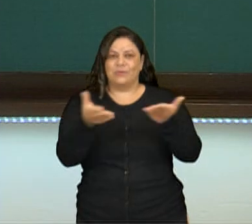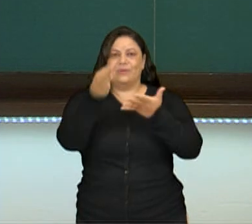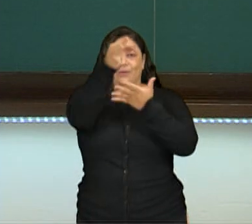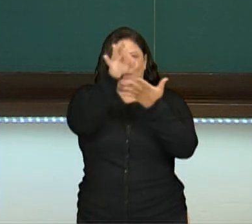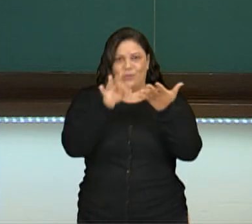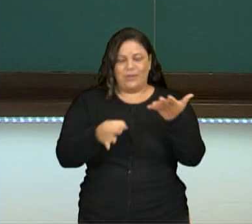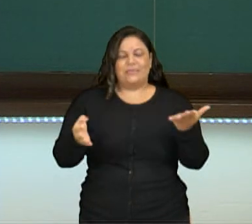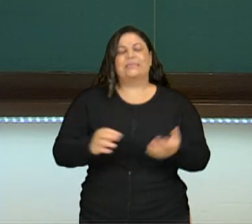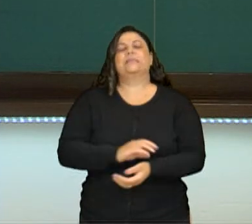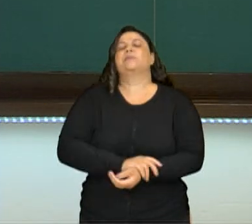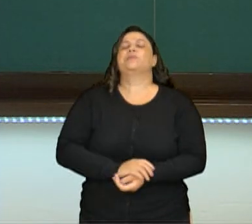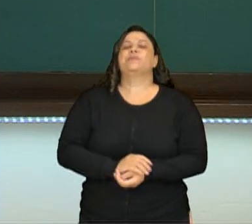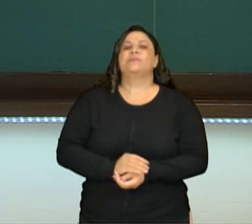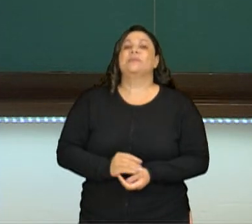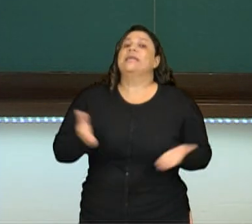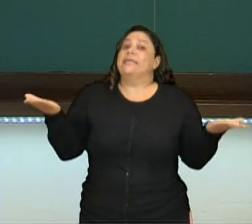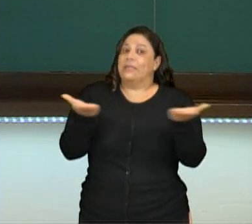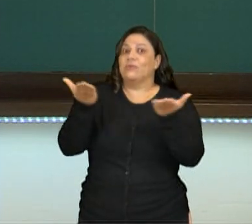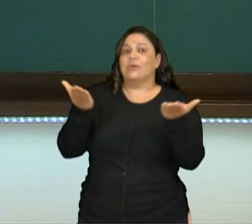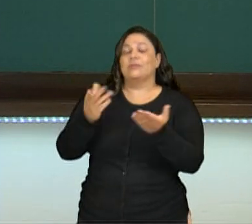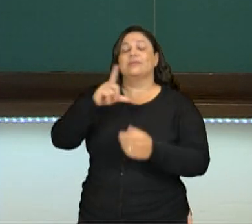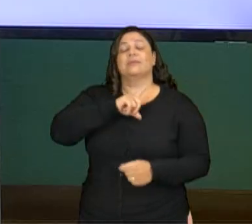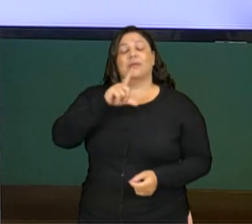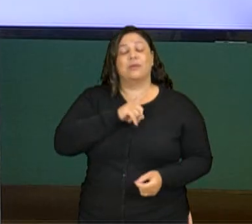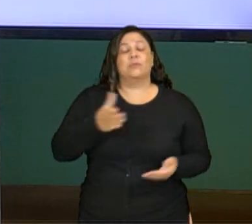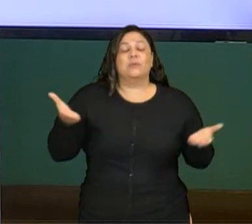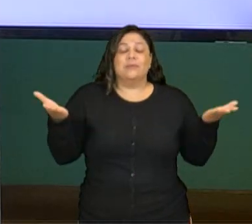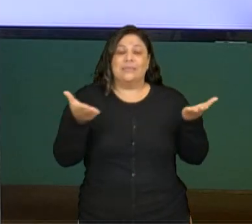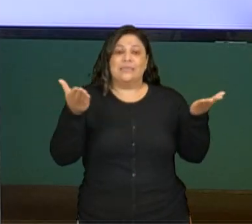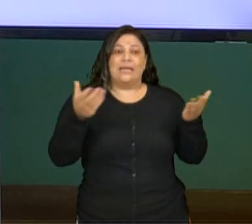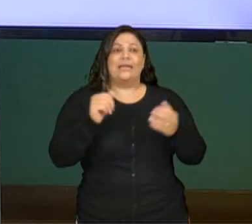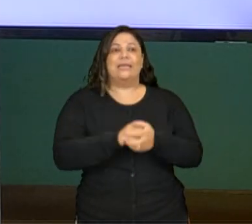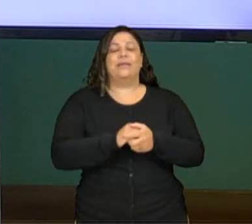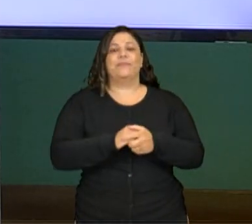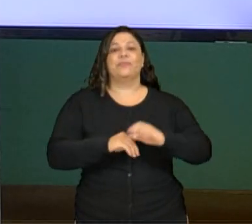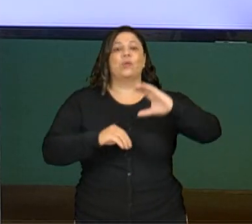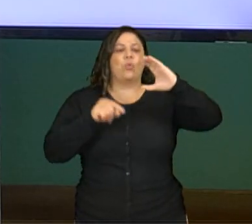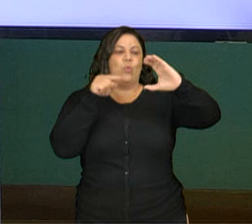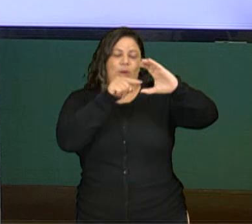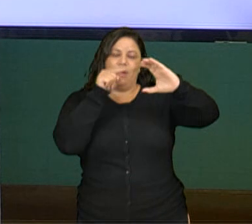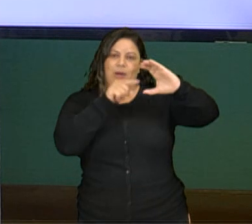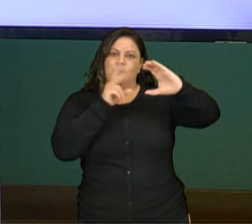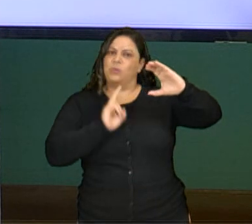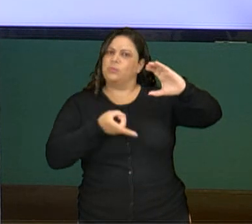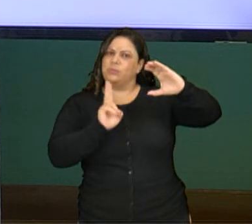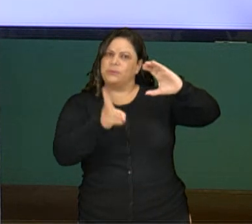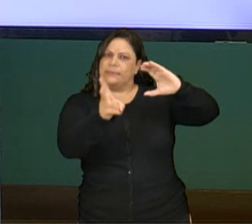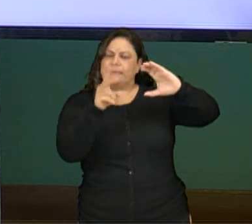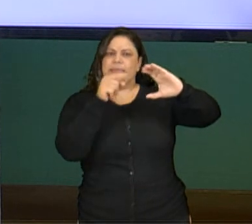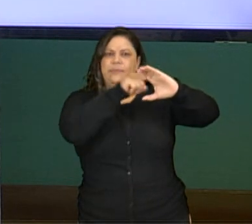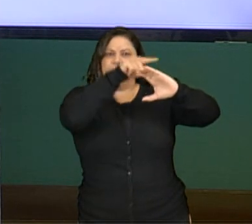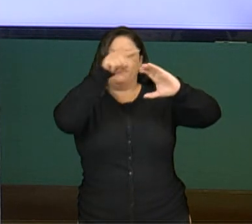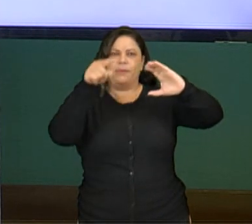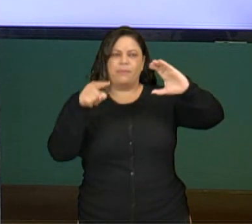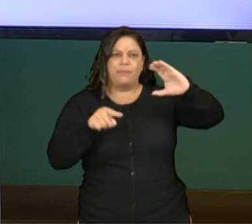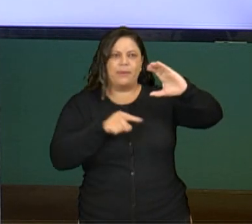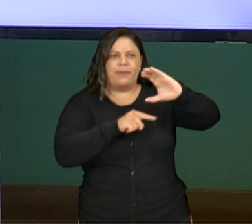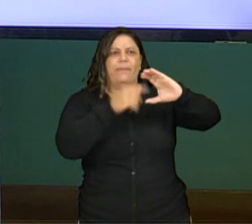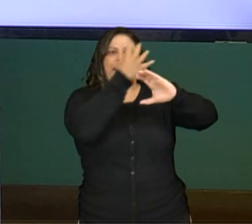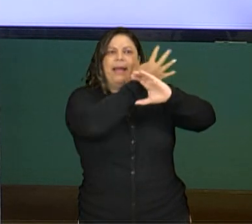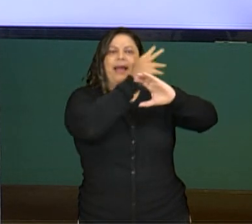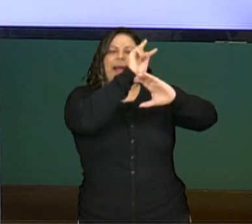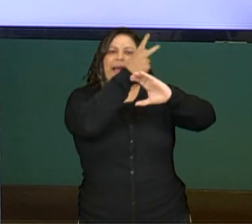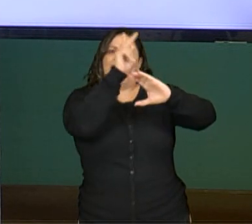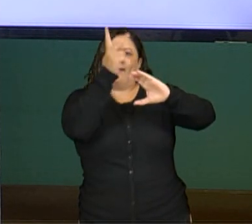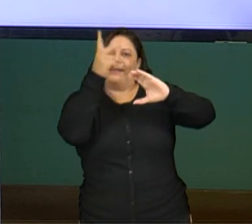correção. Então, nós temos aqui, claro, o carbono sempre efetuando 4 ligações químicas,